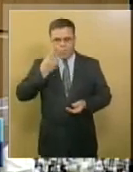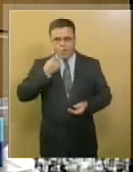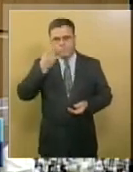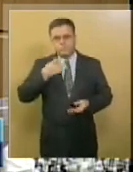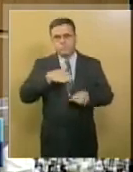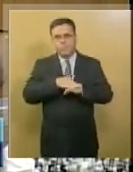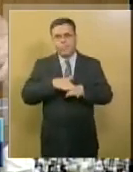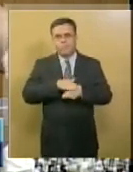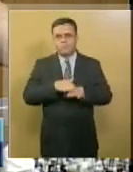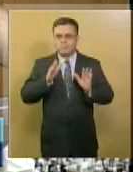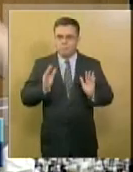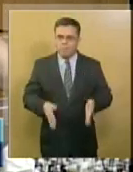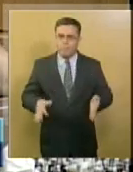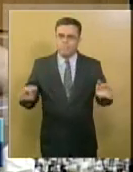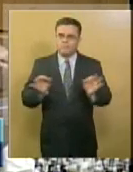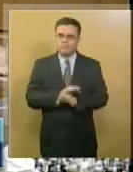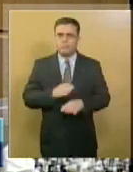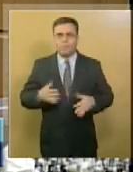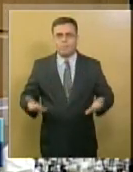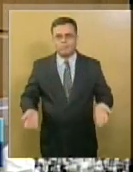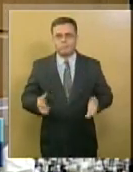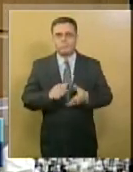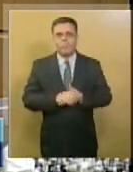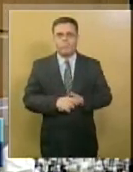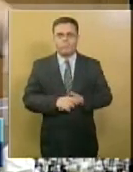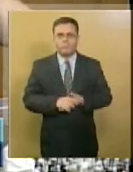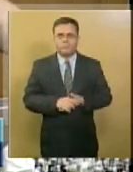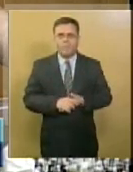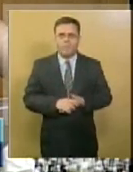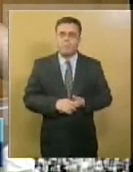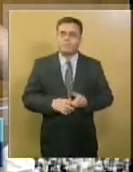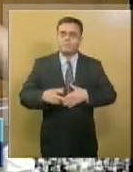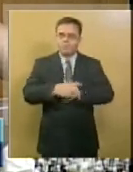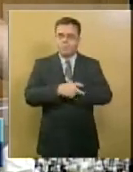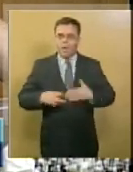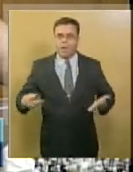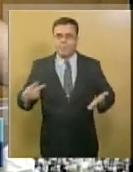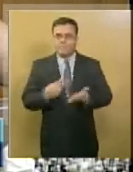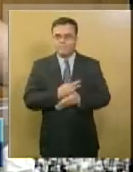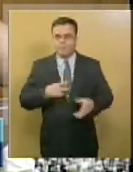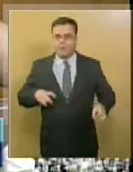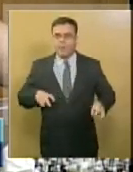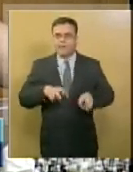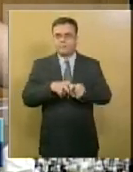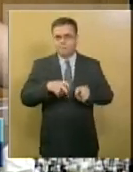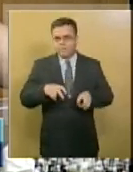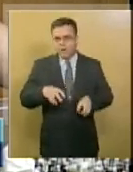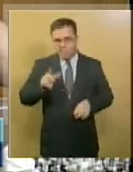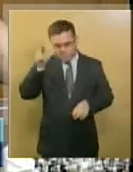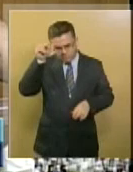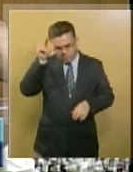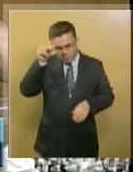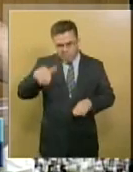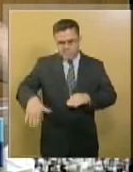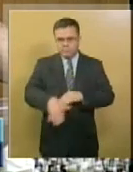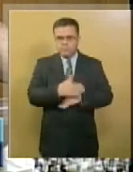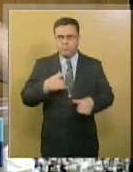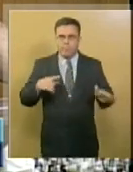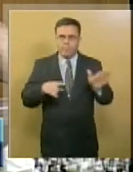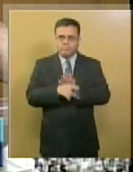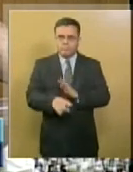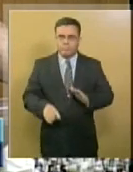né, deputado Luciano, falou que tinha sido vítima de envolvido num acidente com um cavalo na estrada. E eu